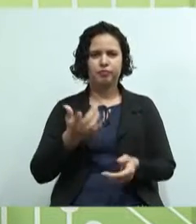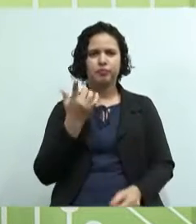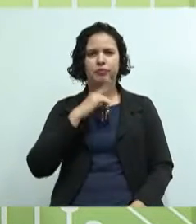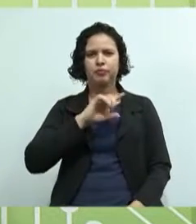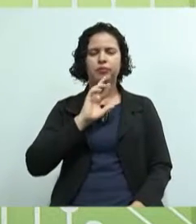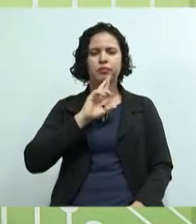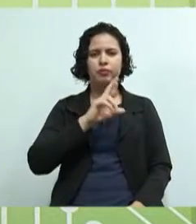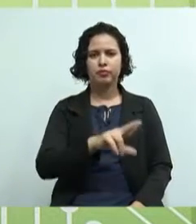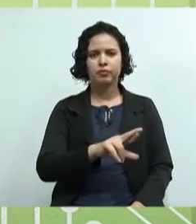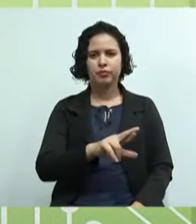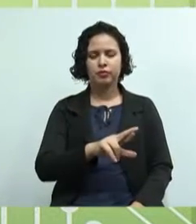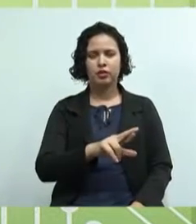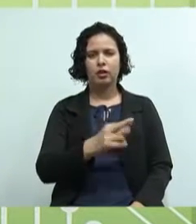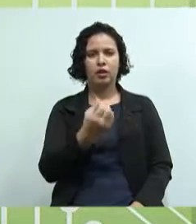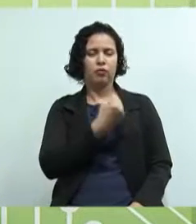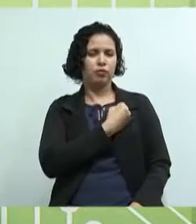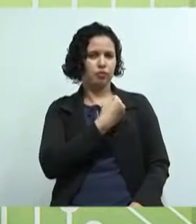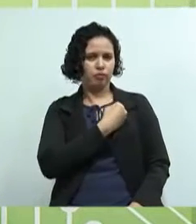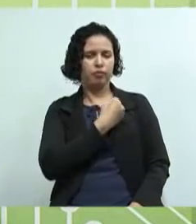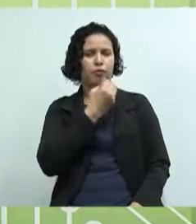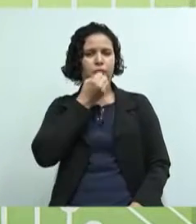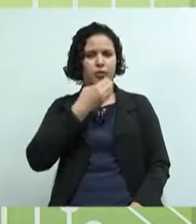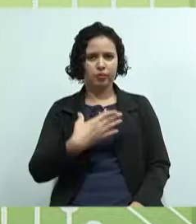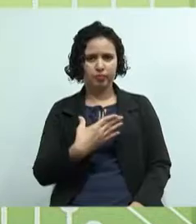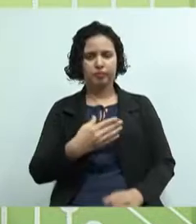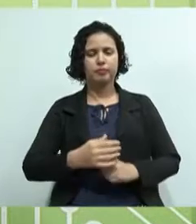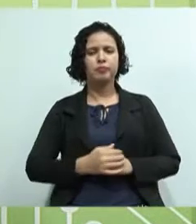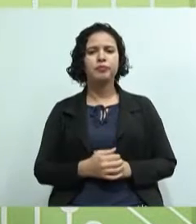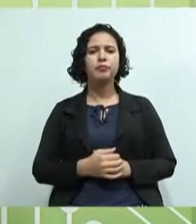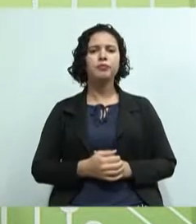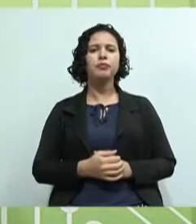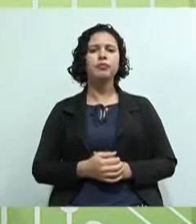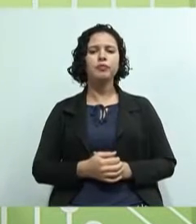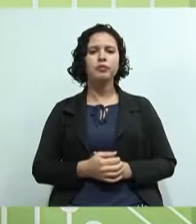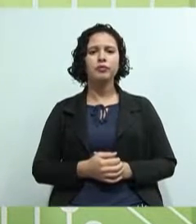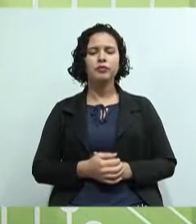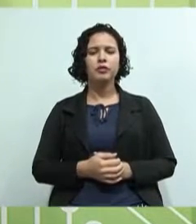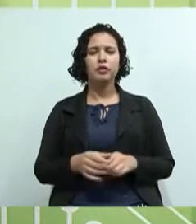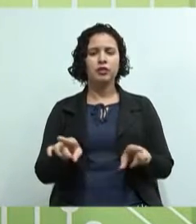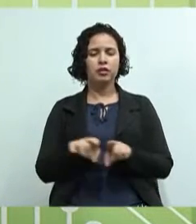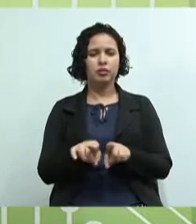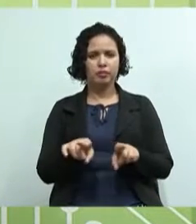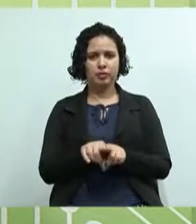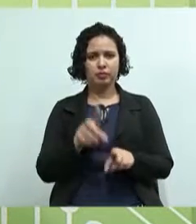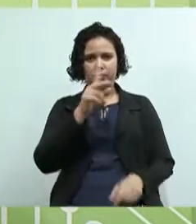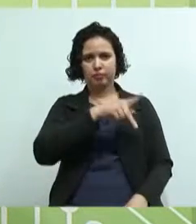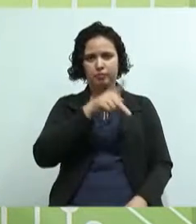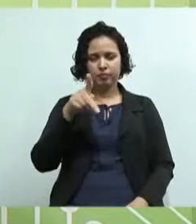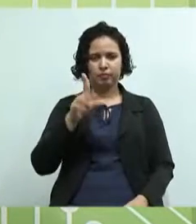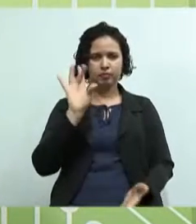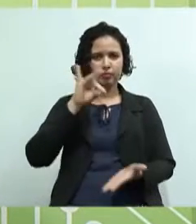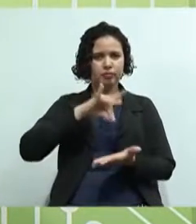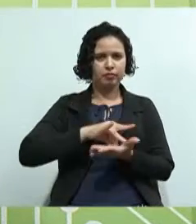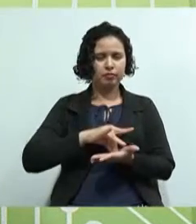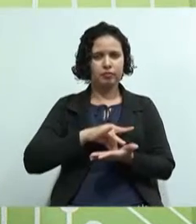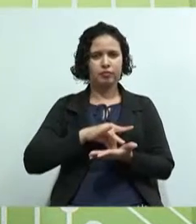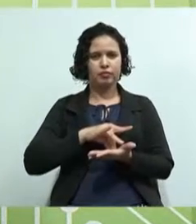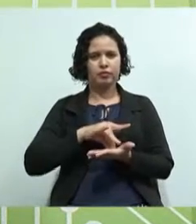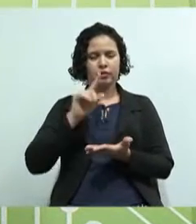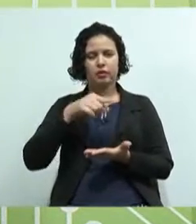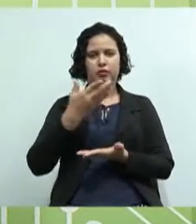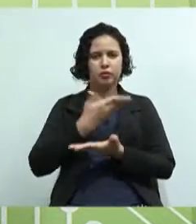essa prova e vai tirar uma notinha muito boa, tenha certeza disso. Professor presencial que está aí nos acompanhando, que é o